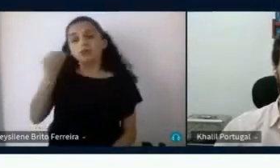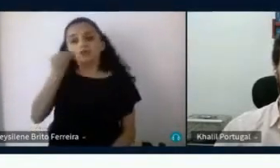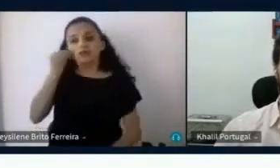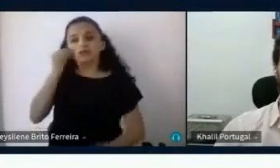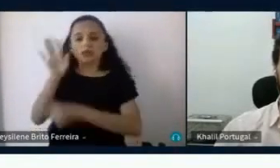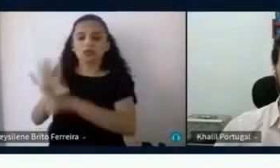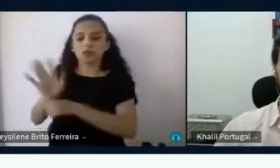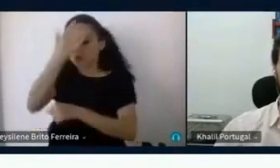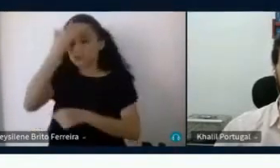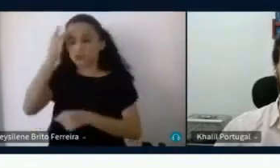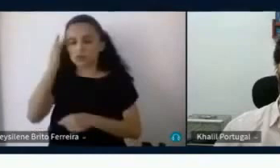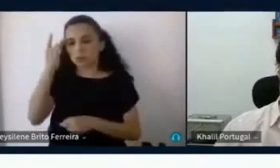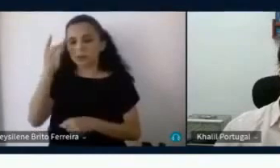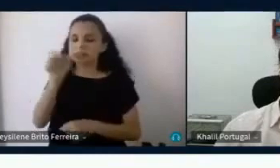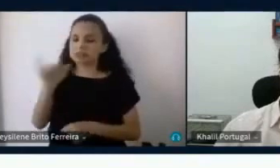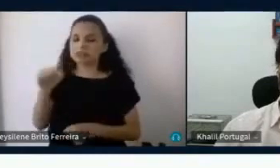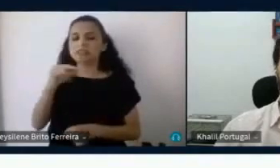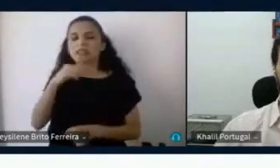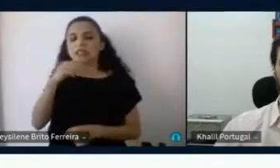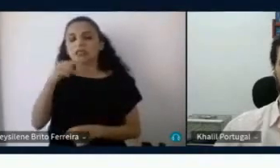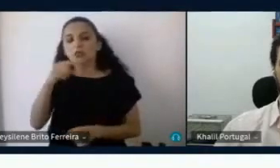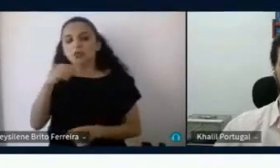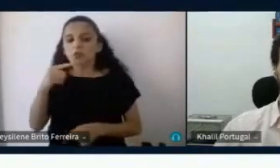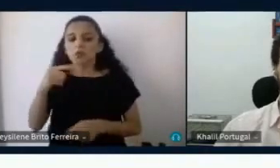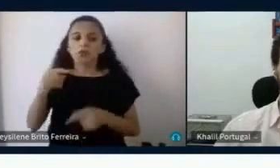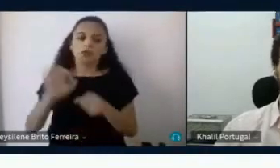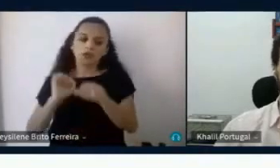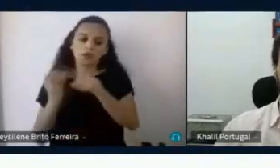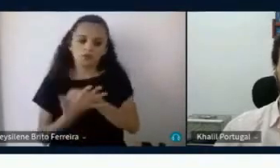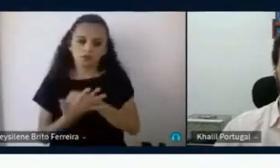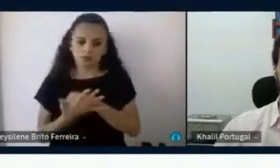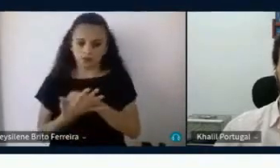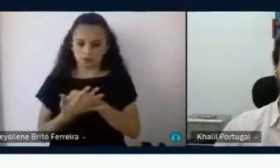sobre a Covid do ponto de vista epidemiológico. Calil, obrigado, está com você.